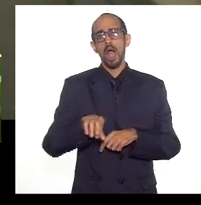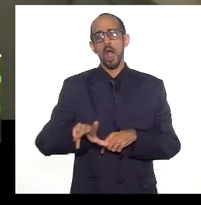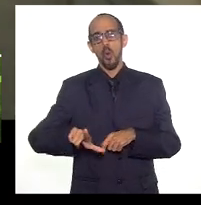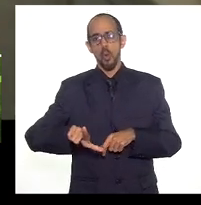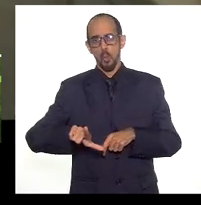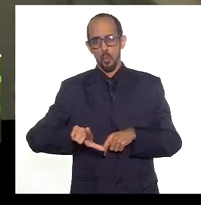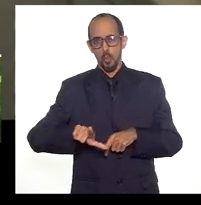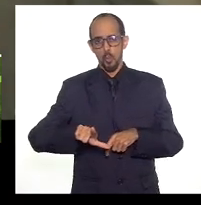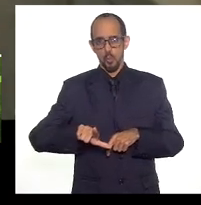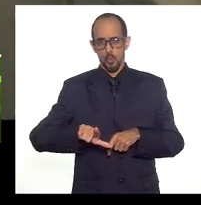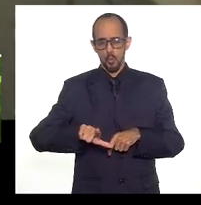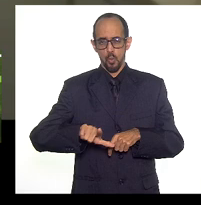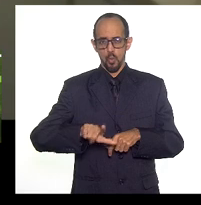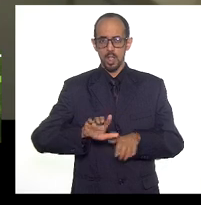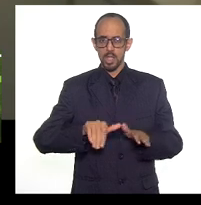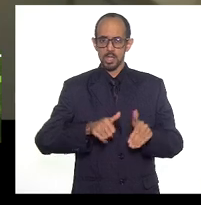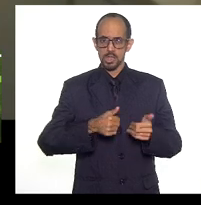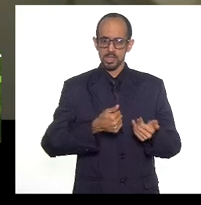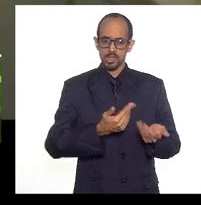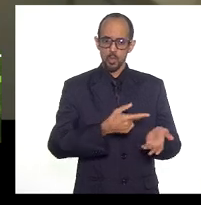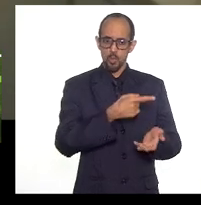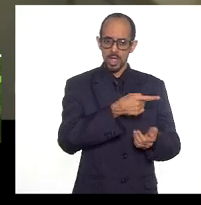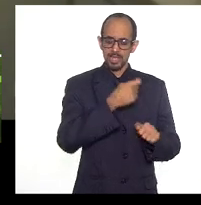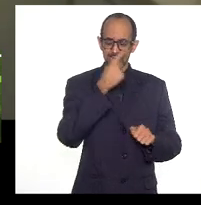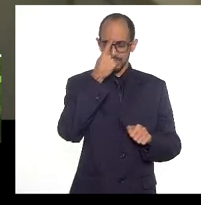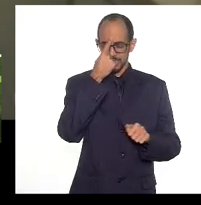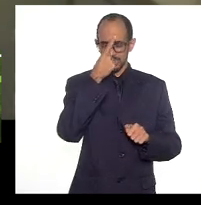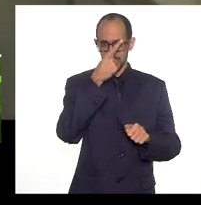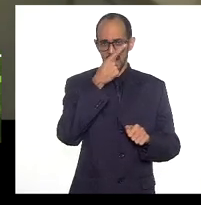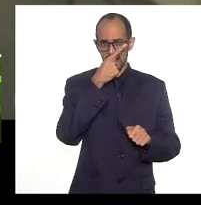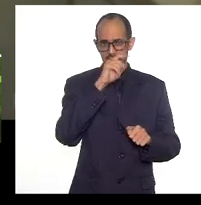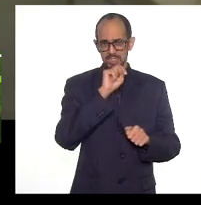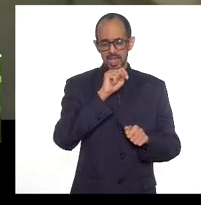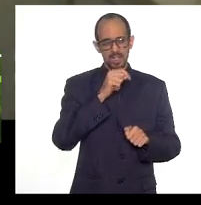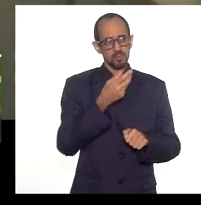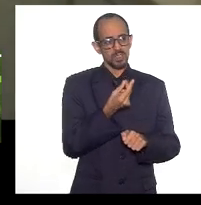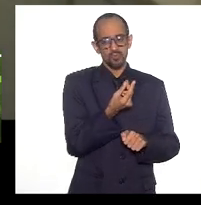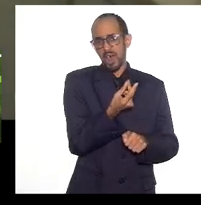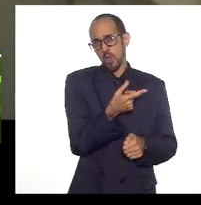Esta previsão, essa depreciação, ela